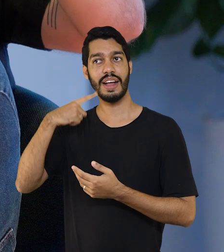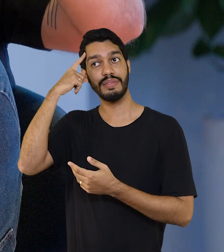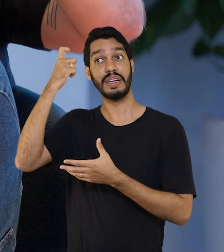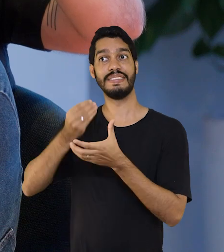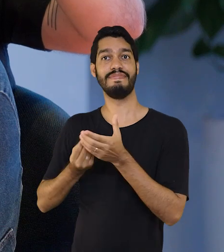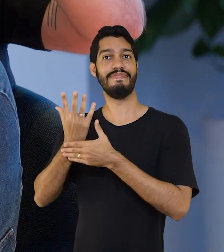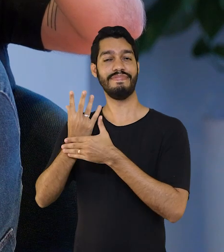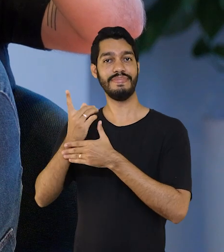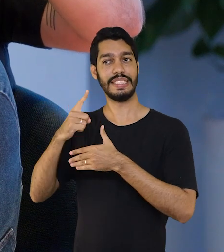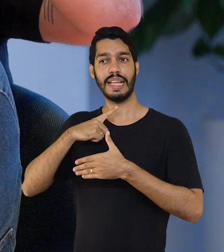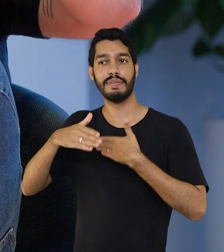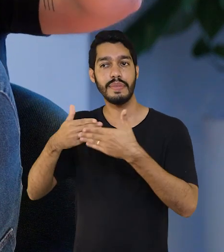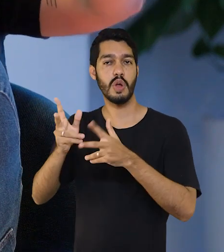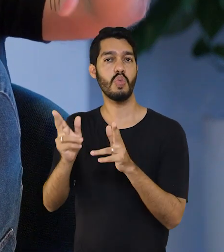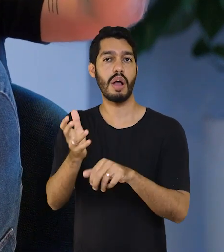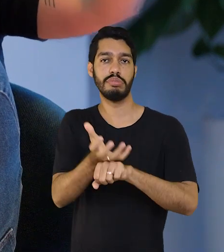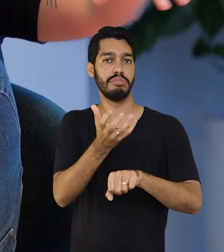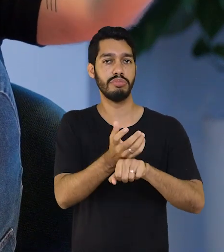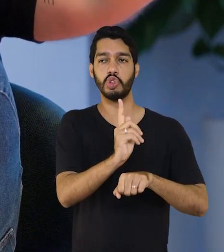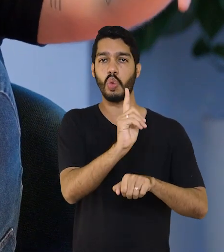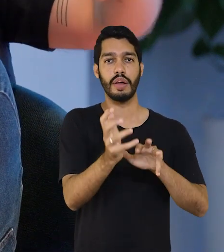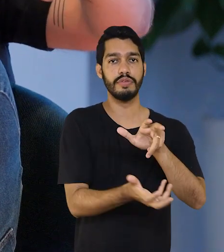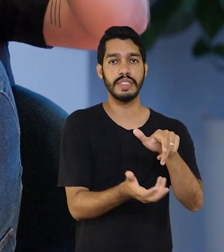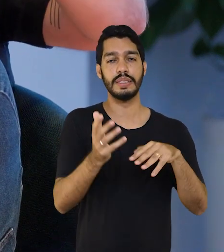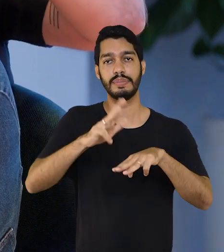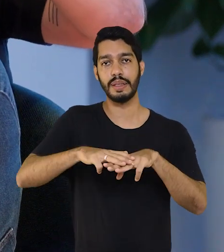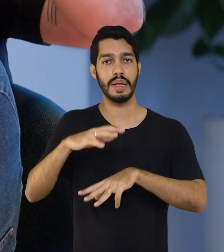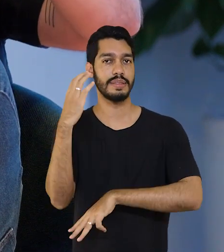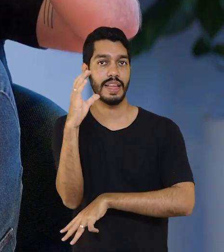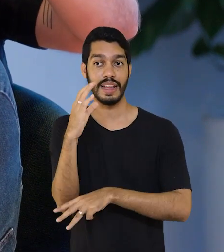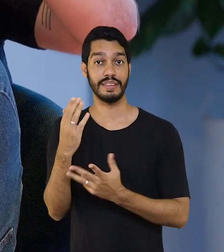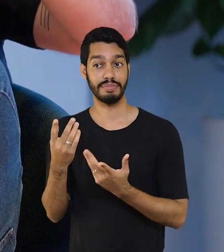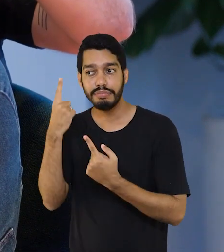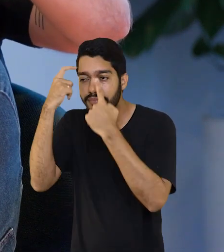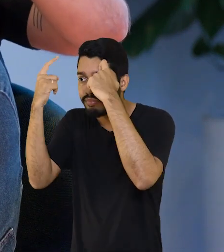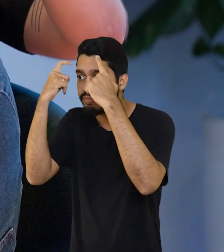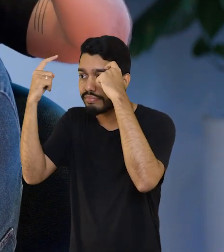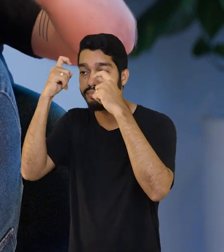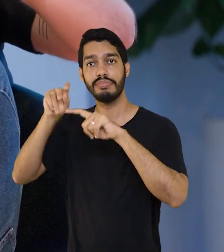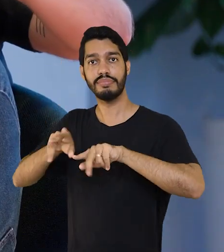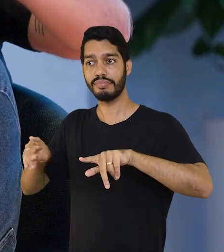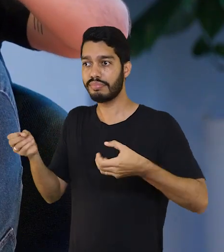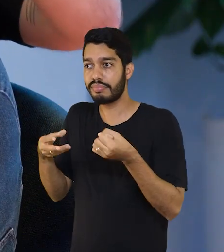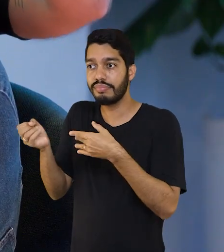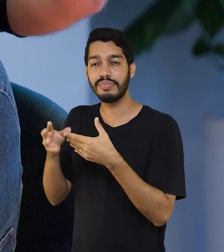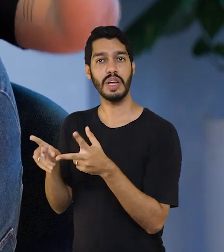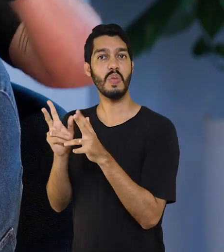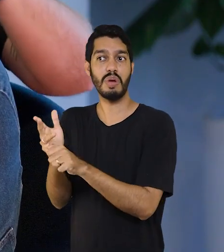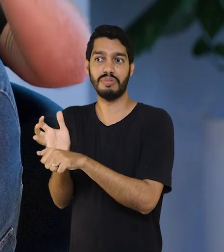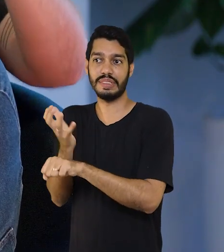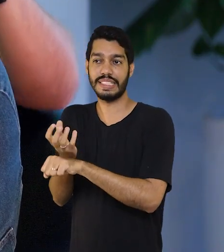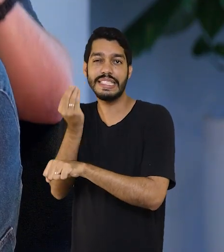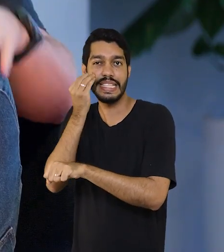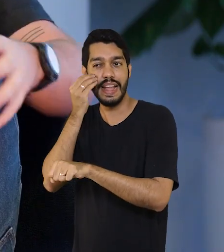como uma cadeira tão importante quanto geografia, matemática, ciência. Porque enfim, até depois, quem sabe,